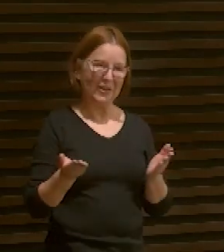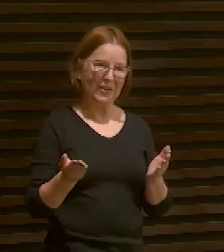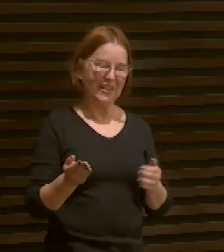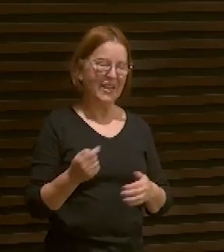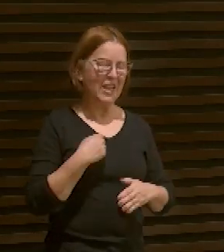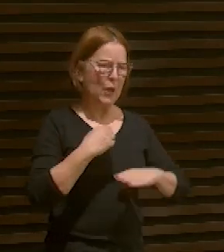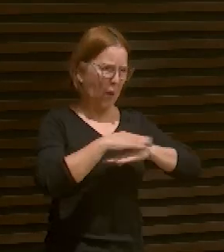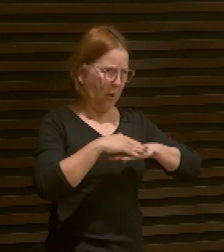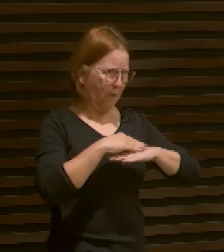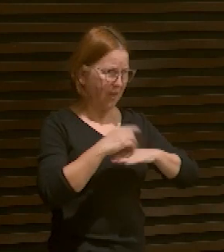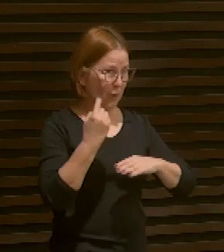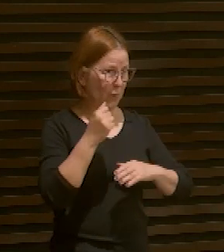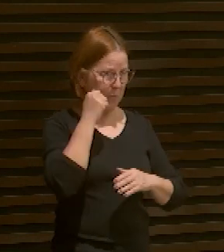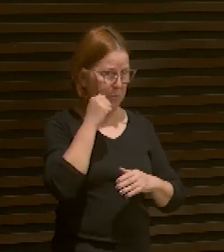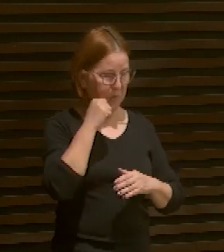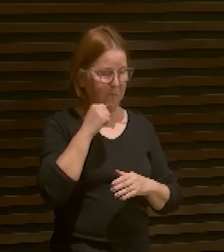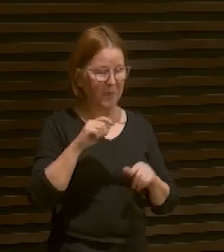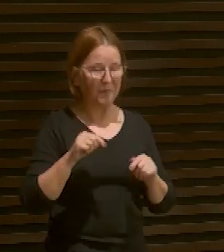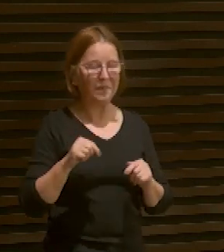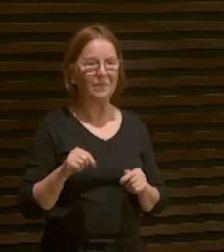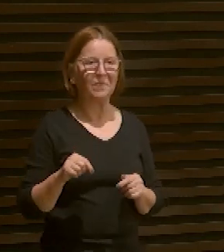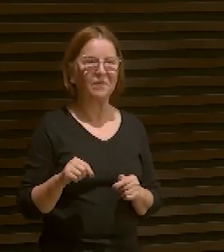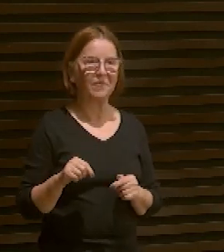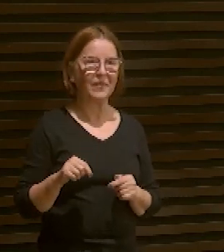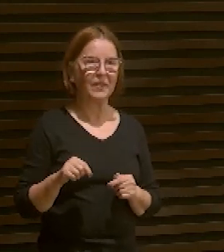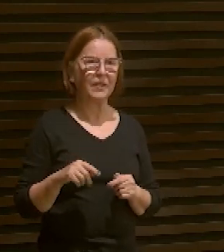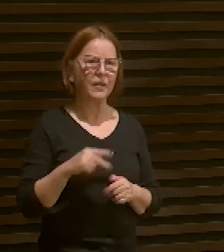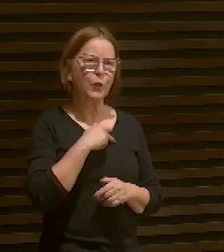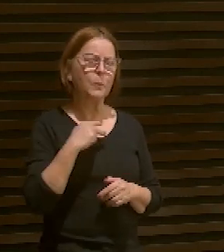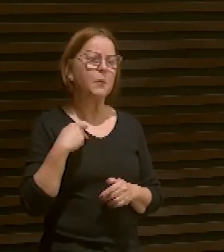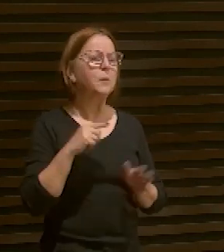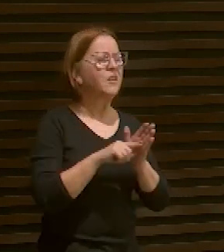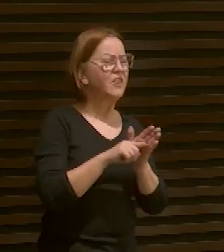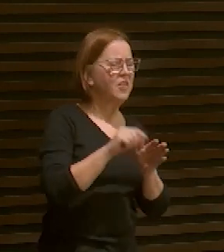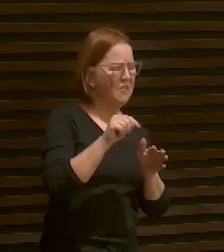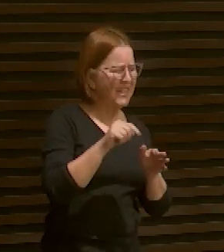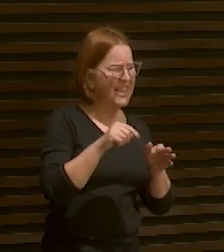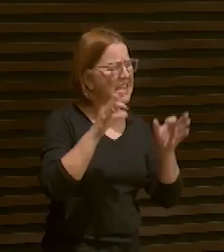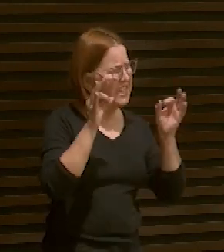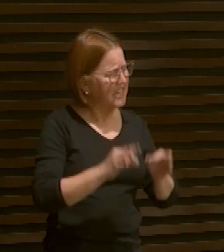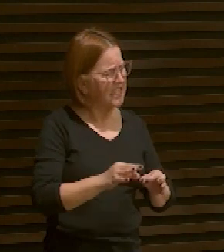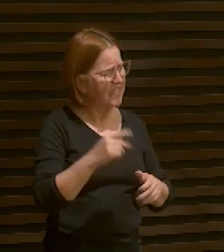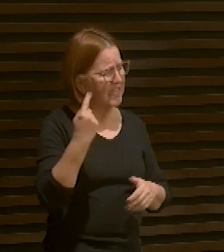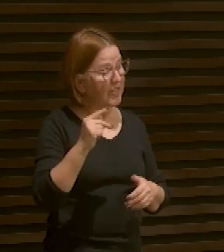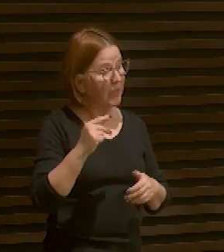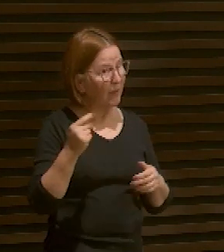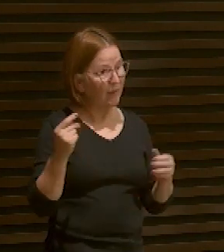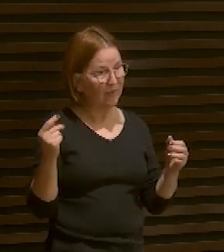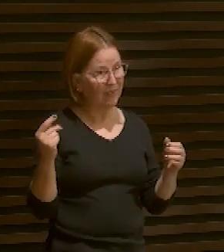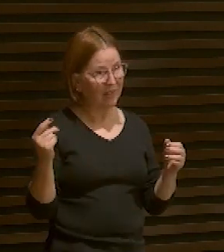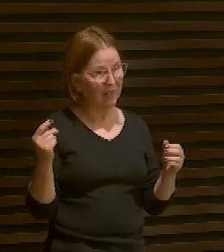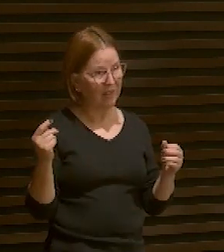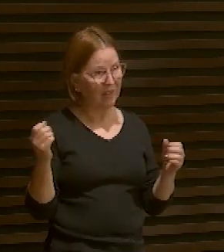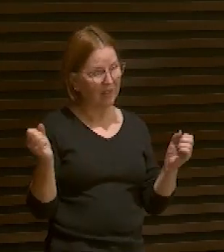conversando aqui com uma irmãzinha nossa, e o pastor perguntou assim, você tem certeza do seu novo nascimento? Eu